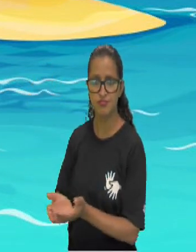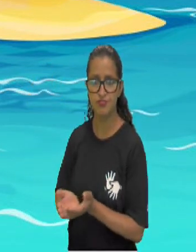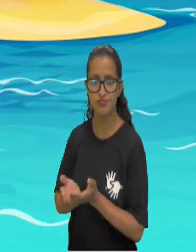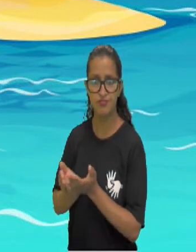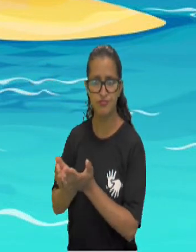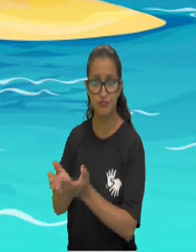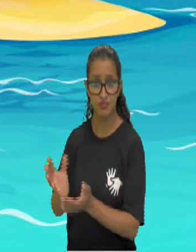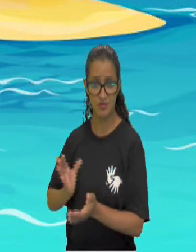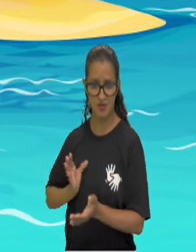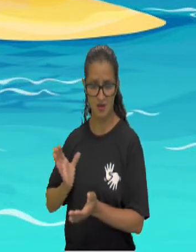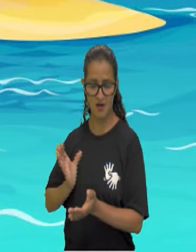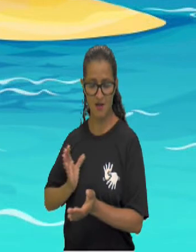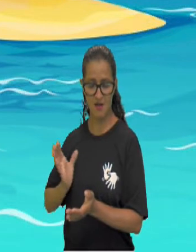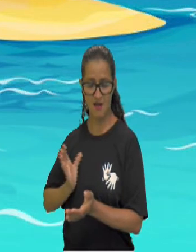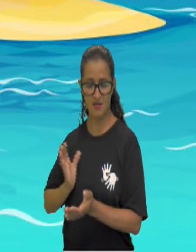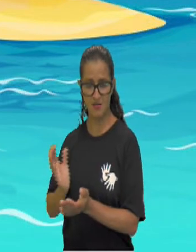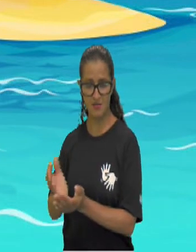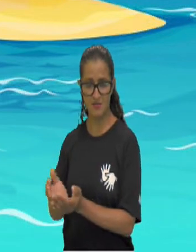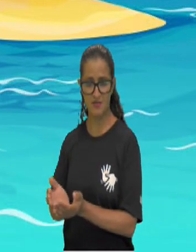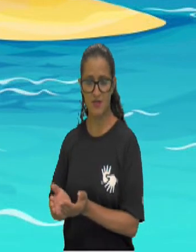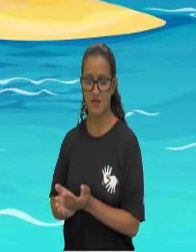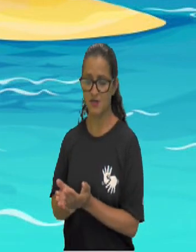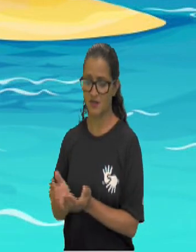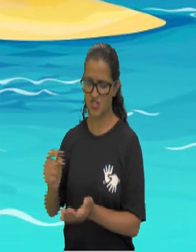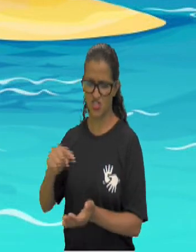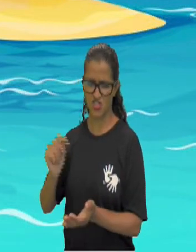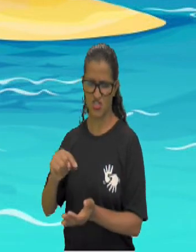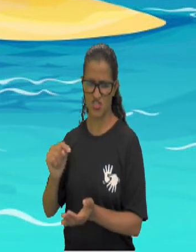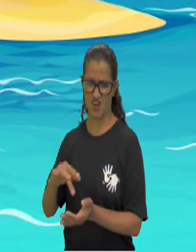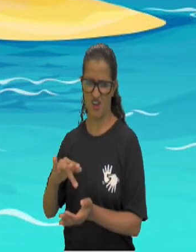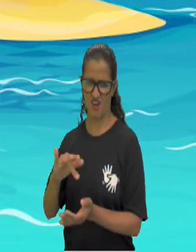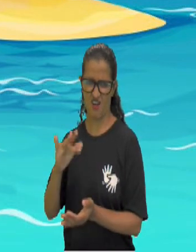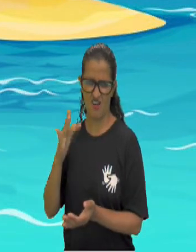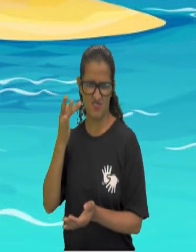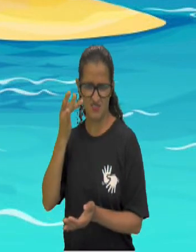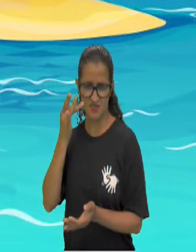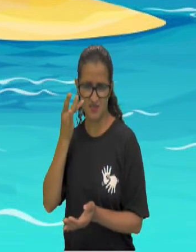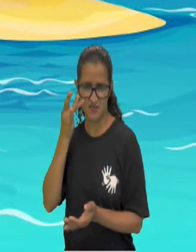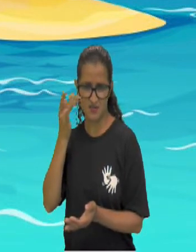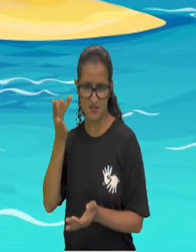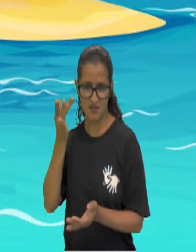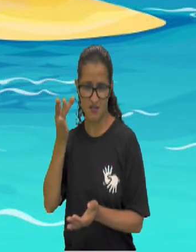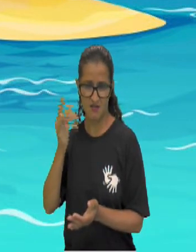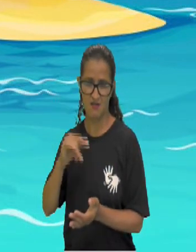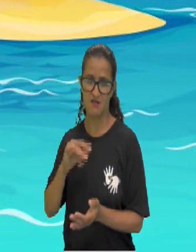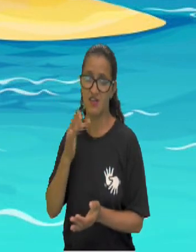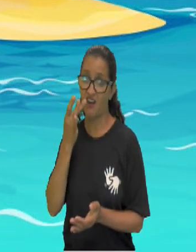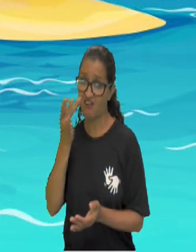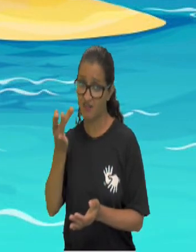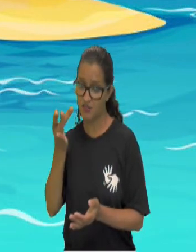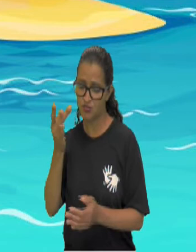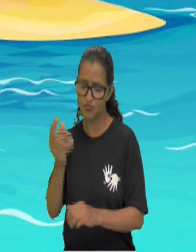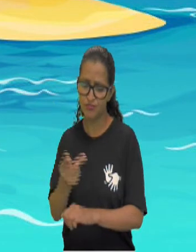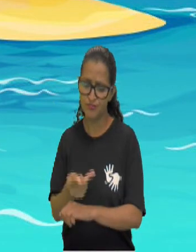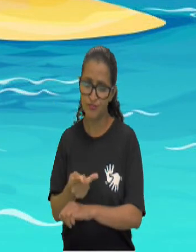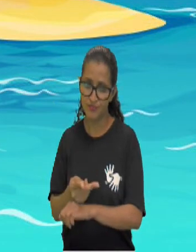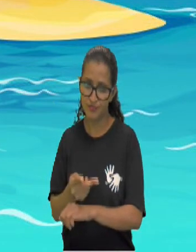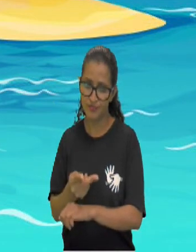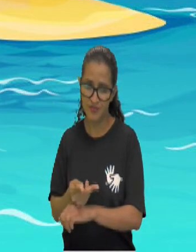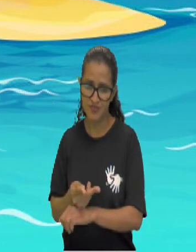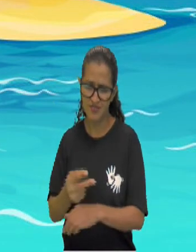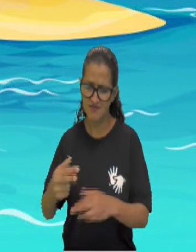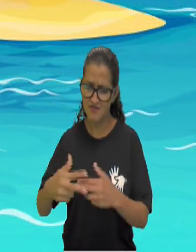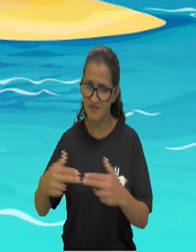da riqueza, cheio de joias, prata, ouro,